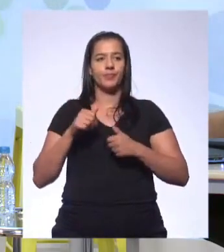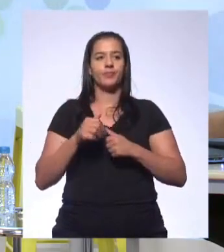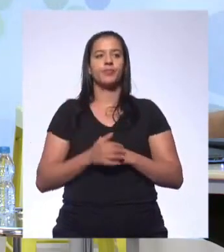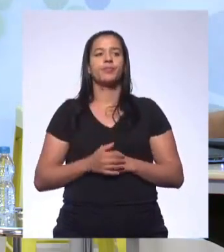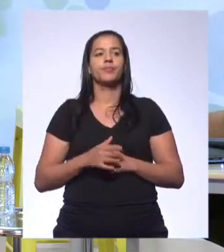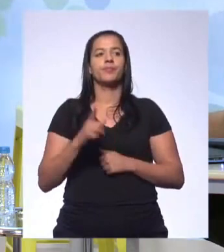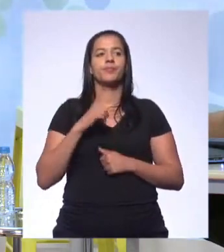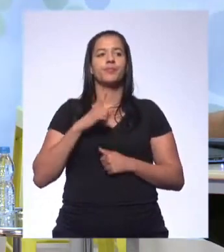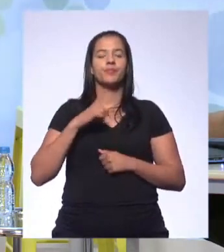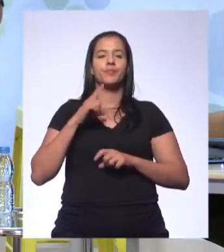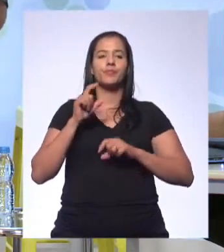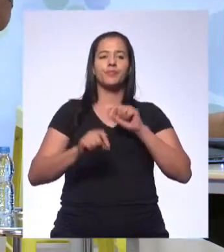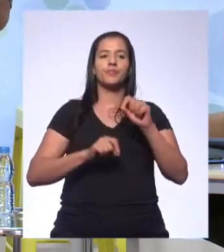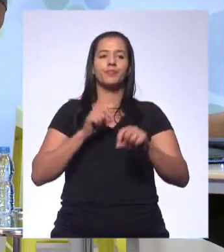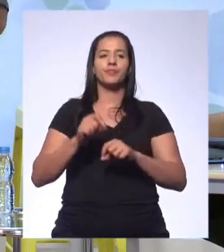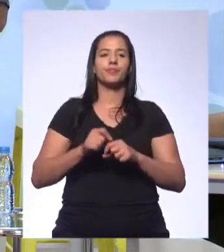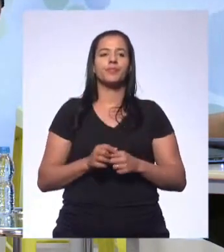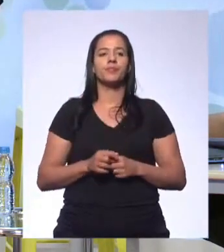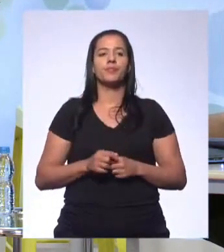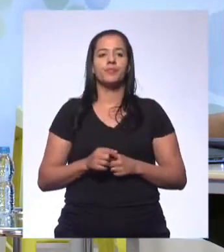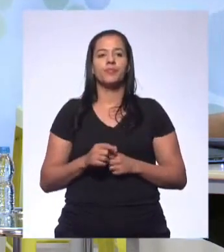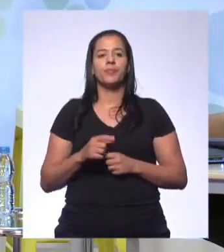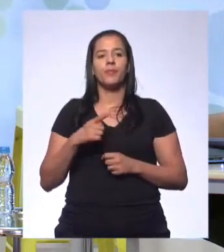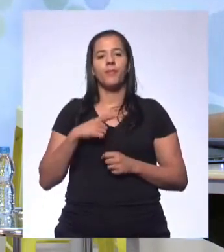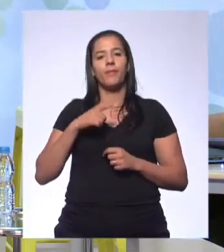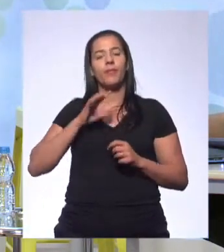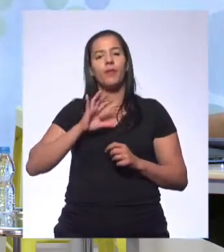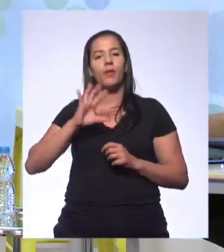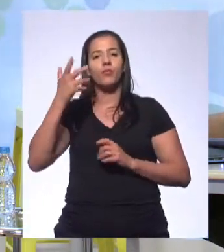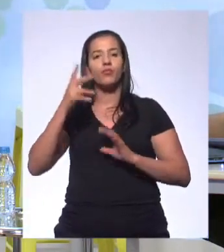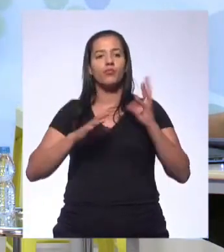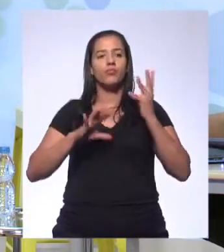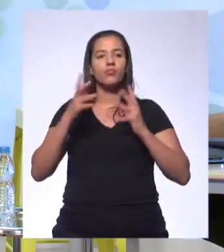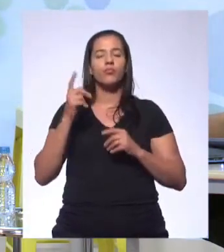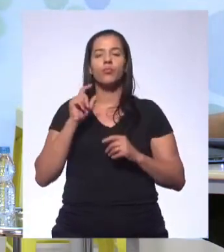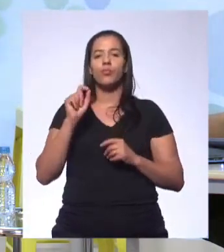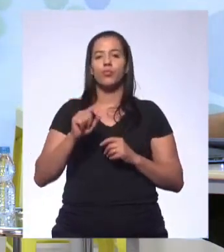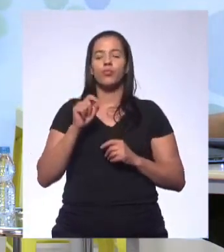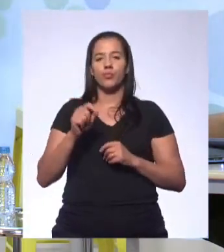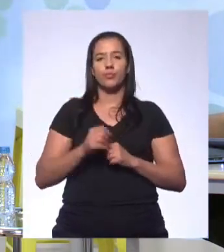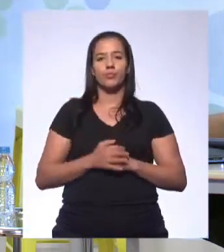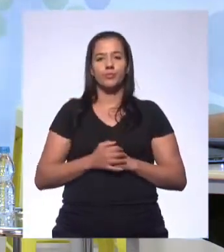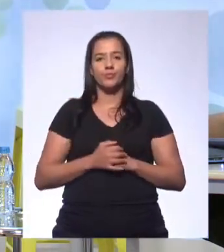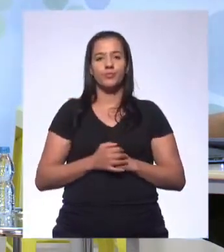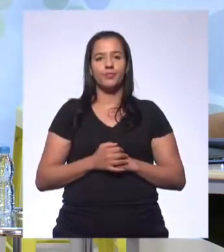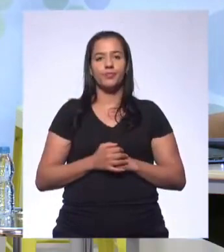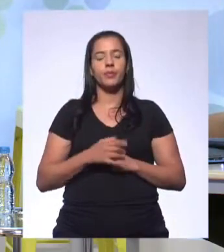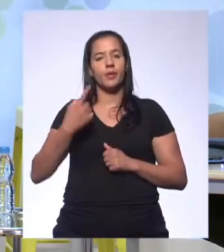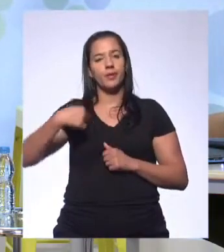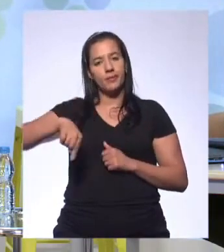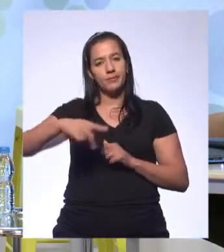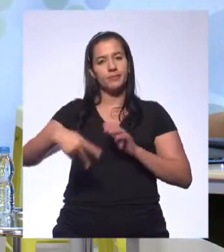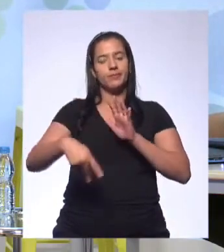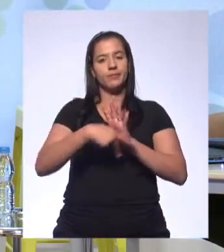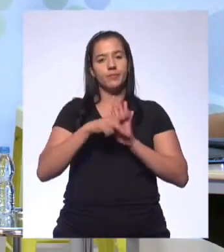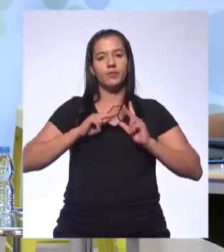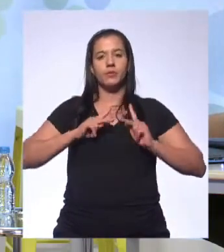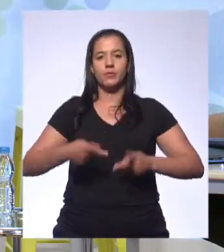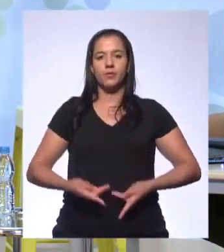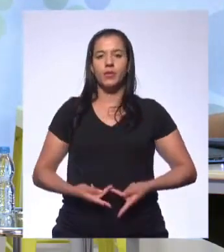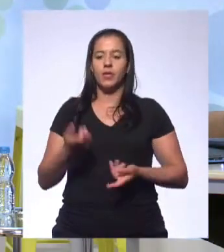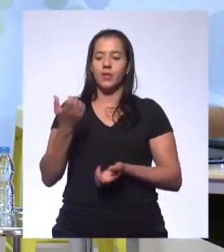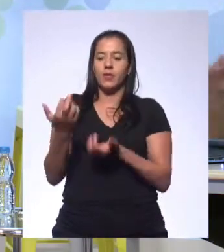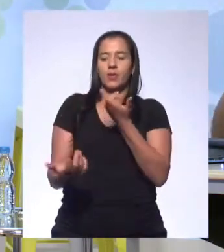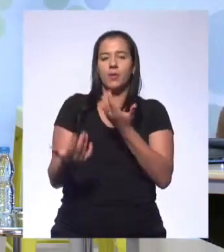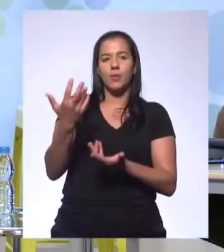nós temos, né, isso devido a quê? Devido às atividades humanas, como a queima de